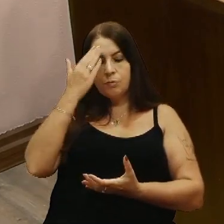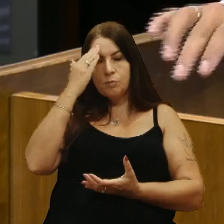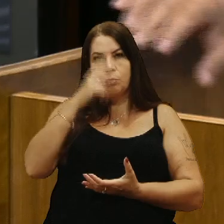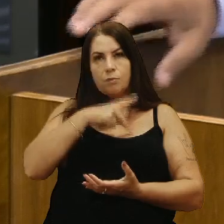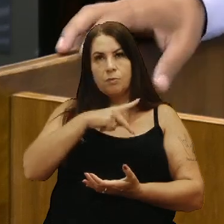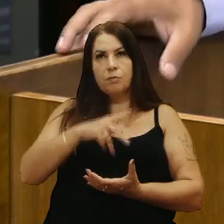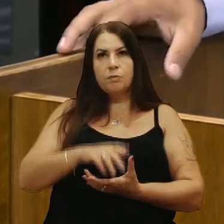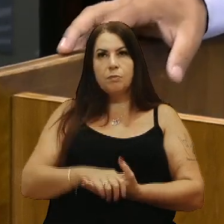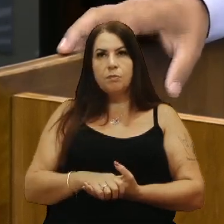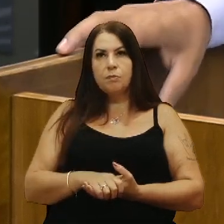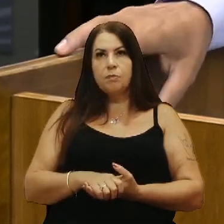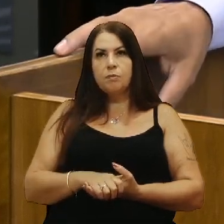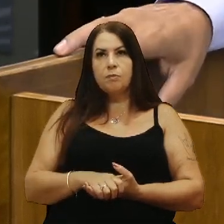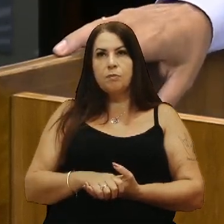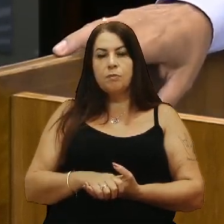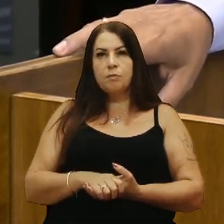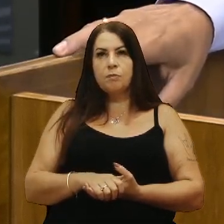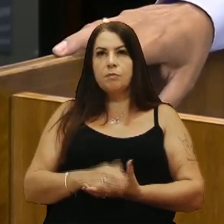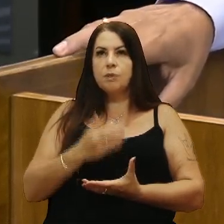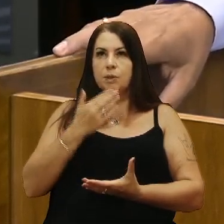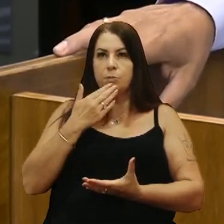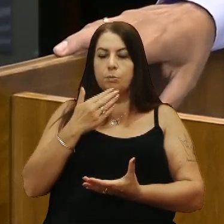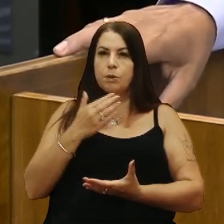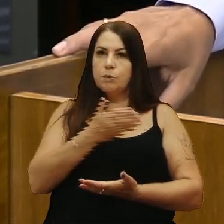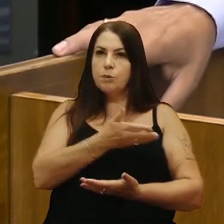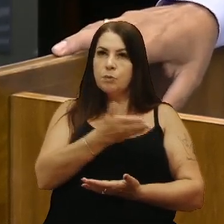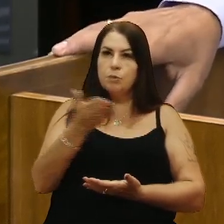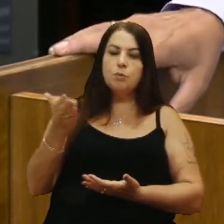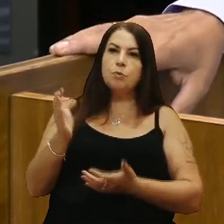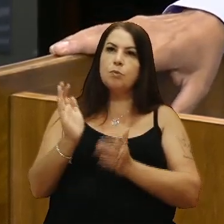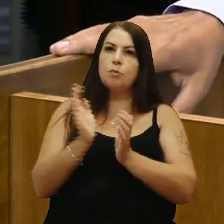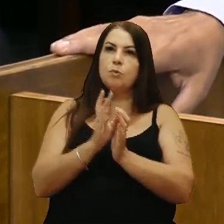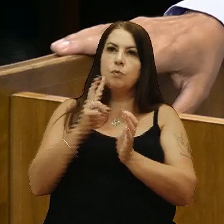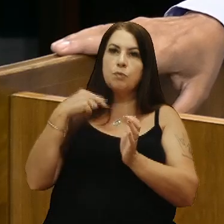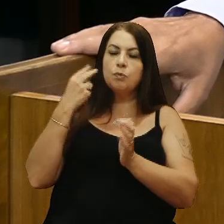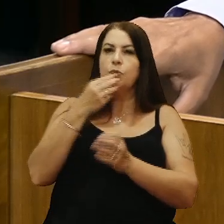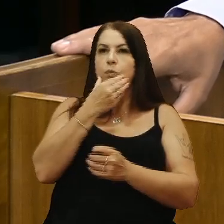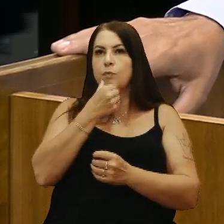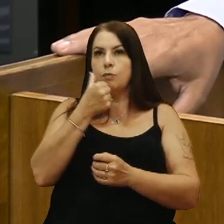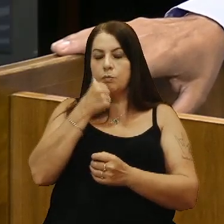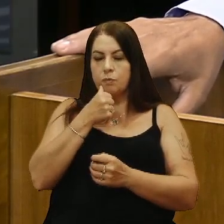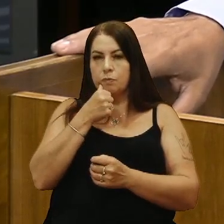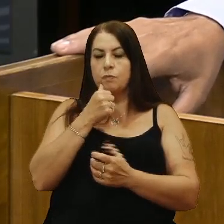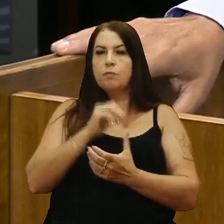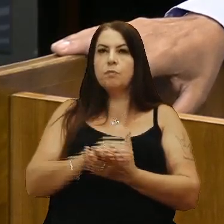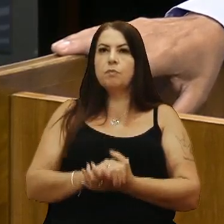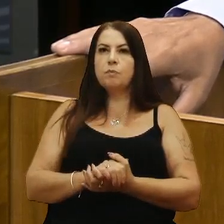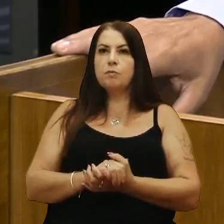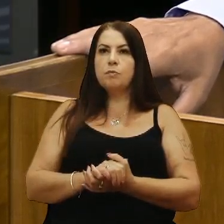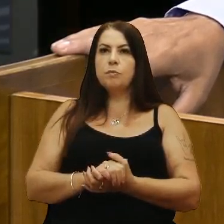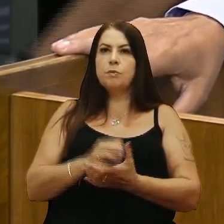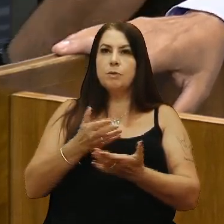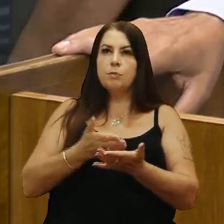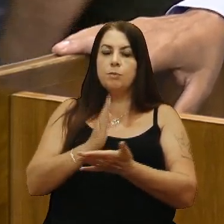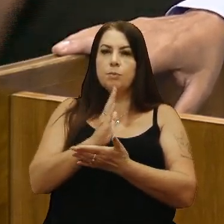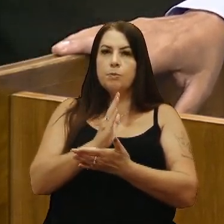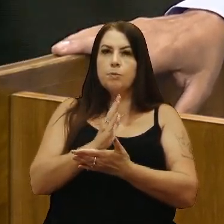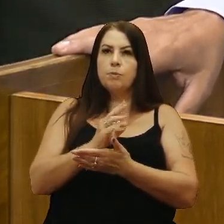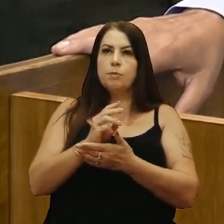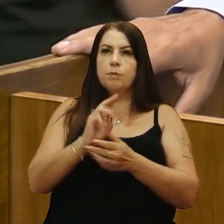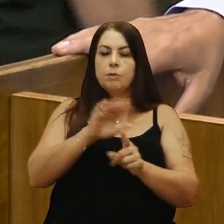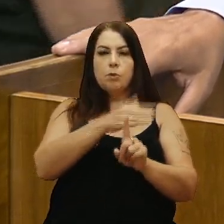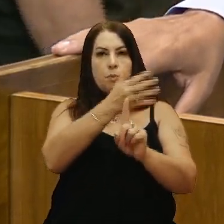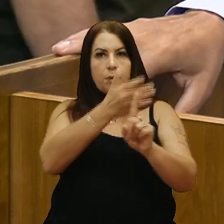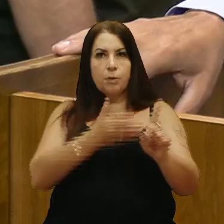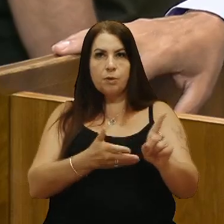presidente. Peço a todos os colegas vereadores e vereadoras que a gente aprove essa